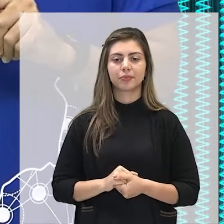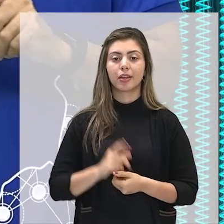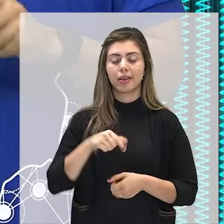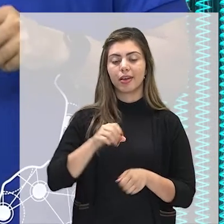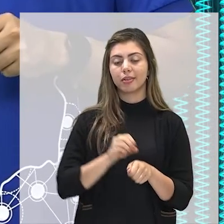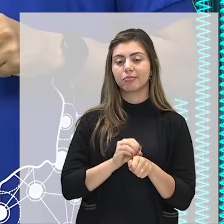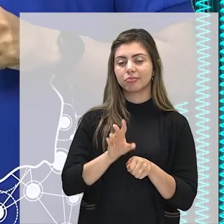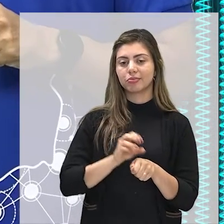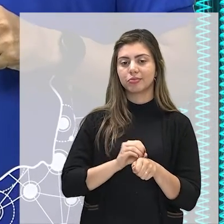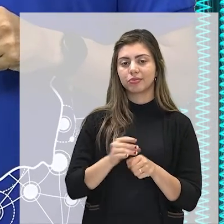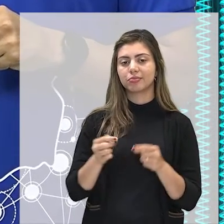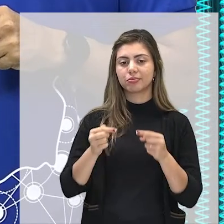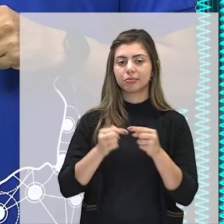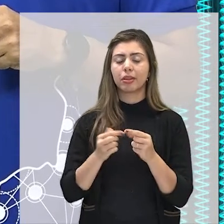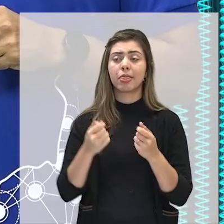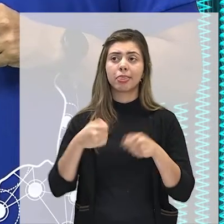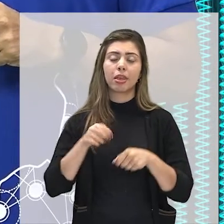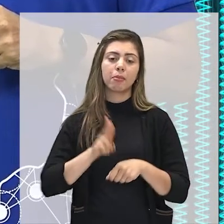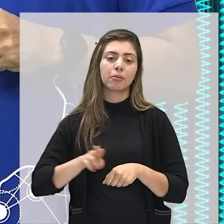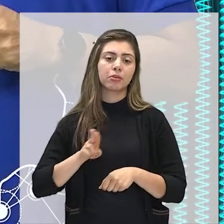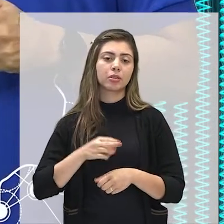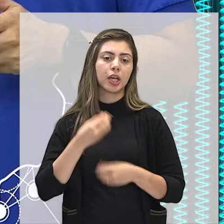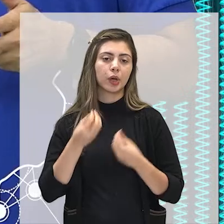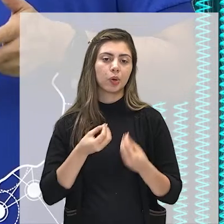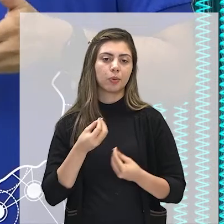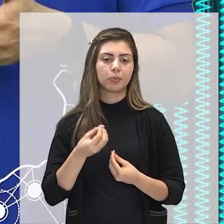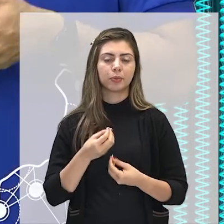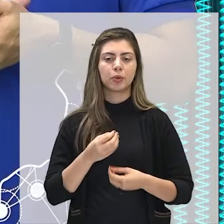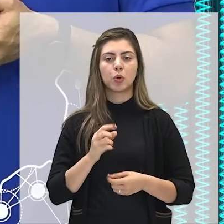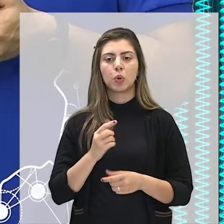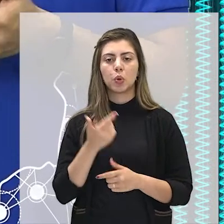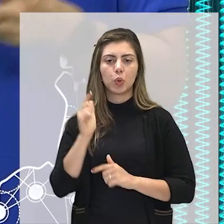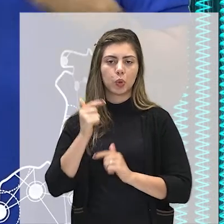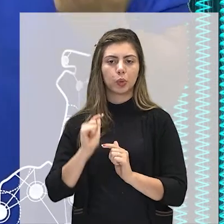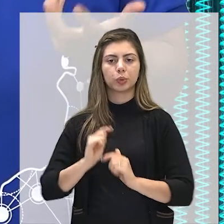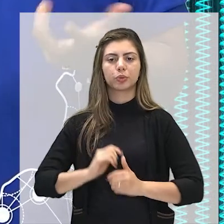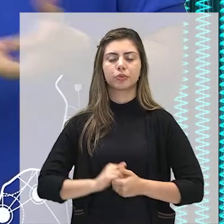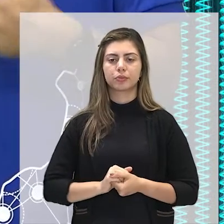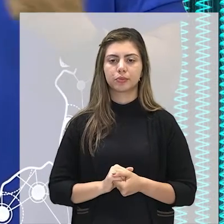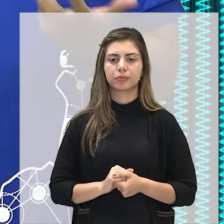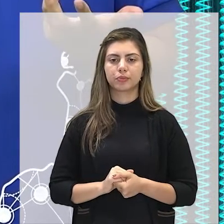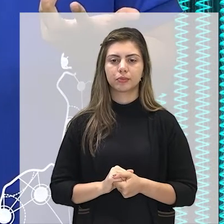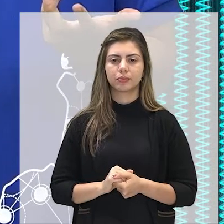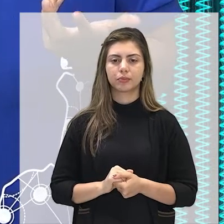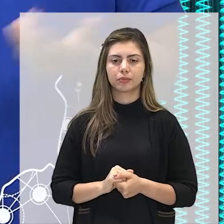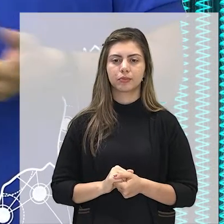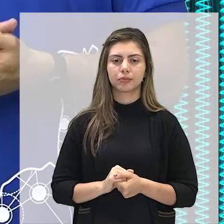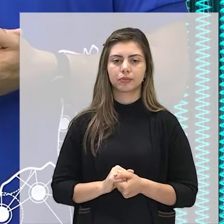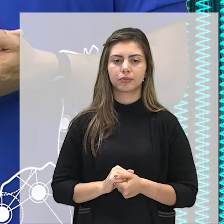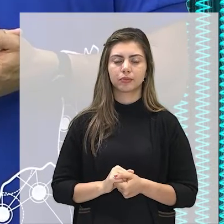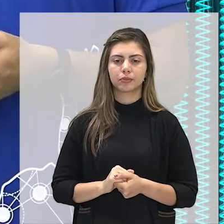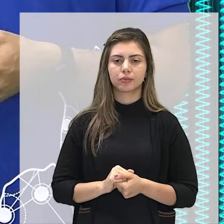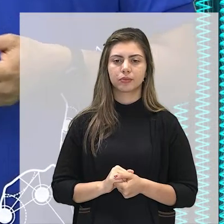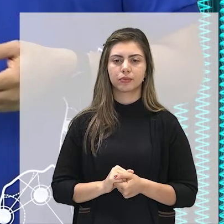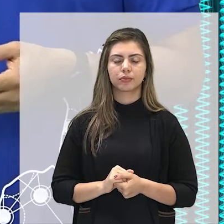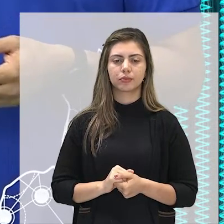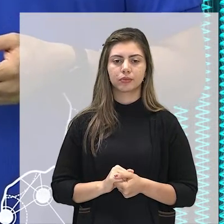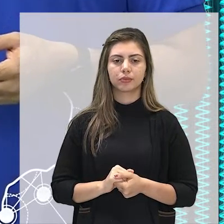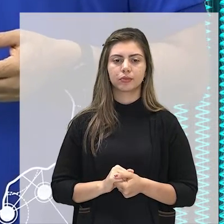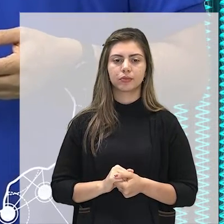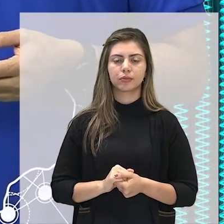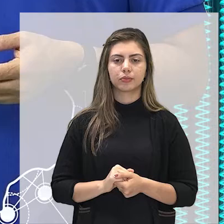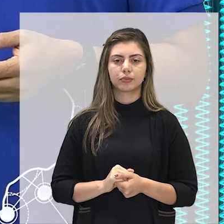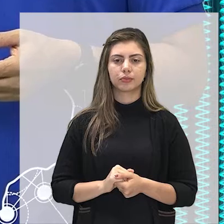sugestões, ok? Eu poderia utilizar assim, can we grab some coffee after work? Nós poderíamos tomar um café depois do trabalho? Ou